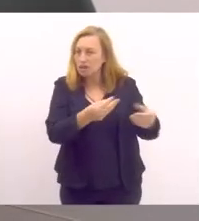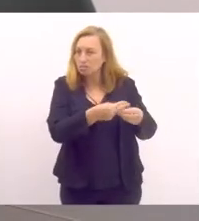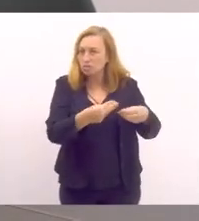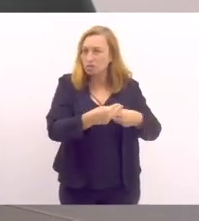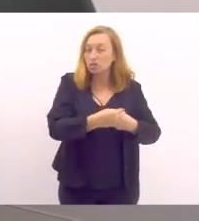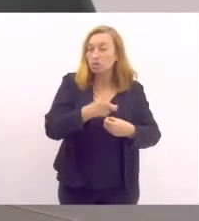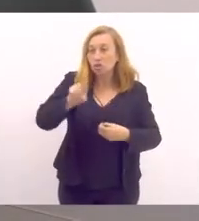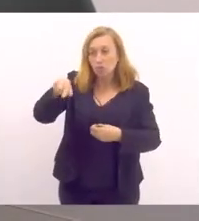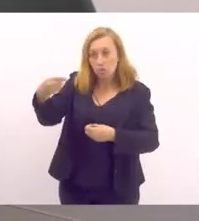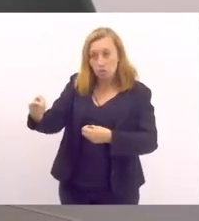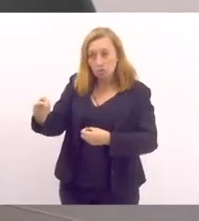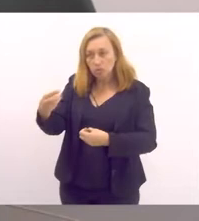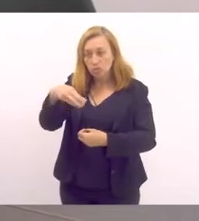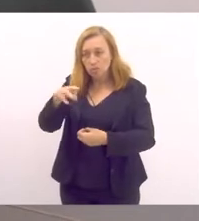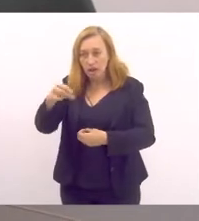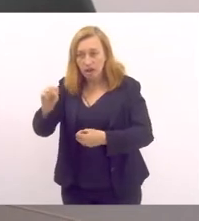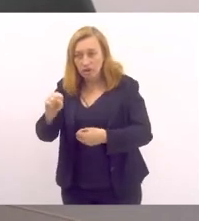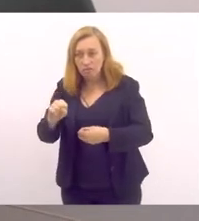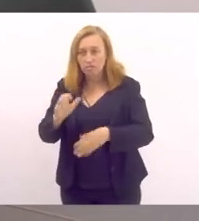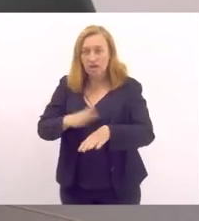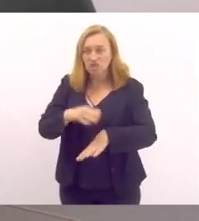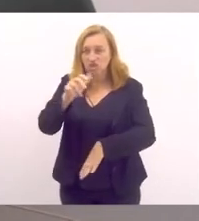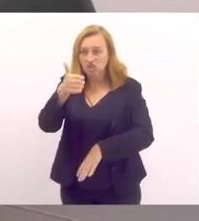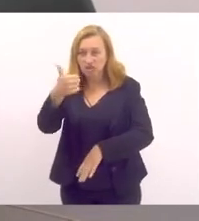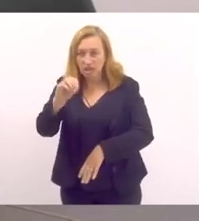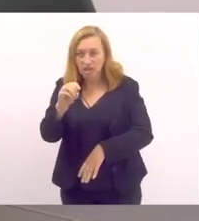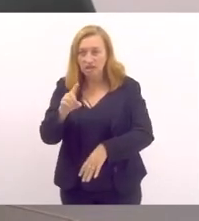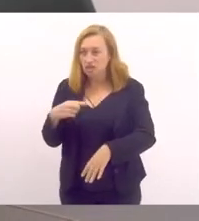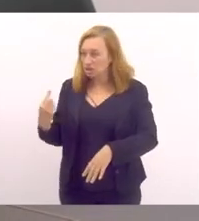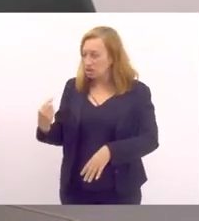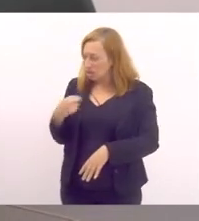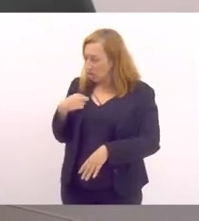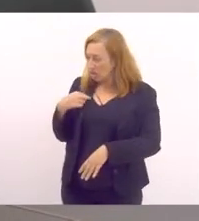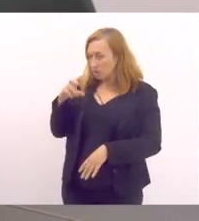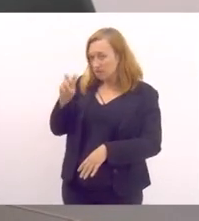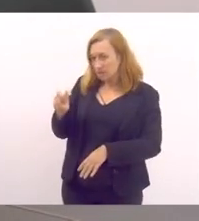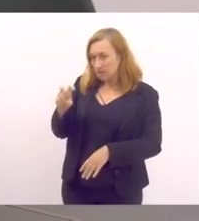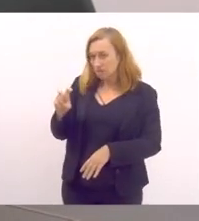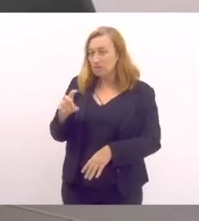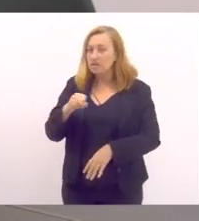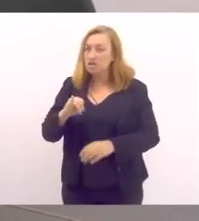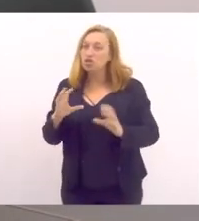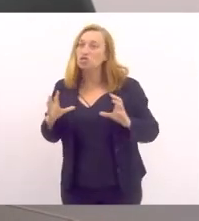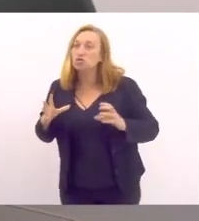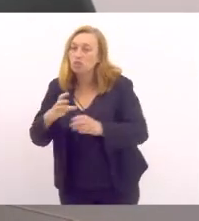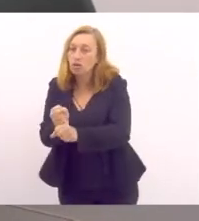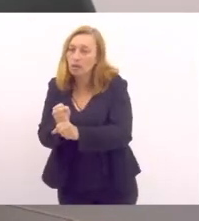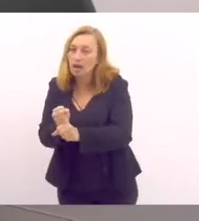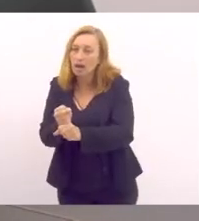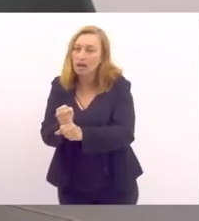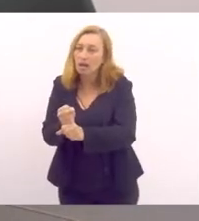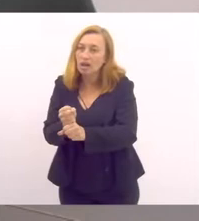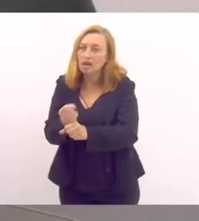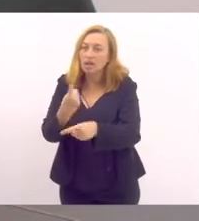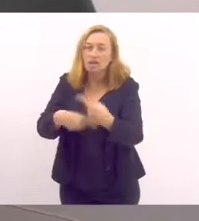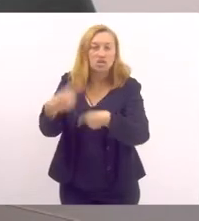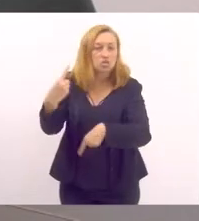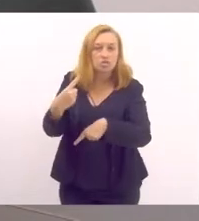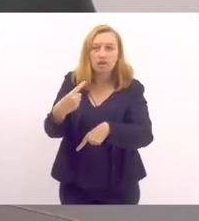mais 10, eu represento 5. Se juntar a nossa IGR com a IGR da Costa do Sol, a gente só perde em categoria A